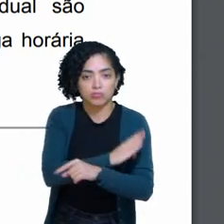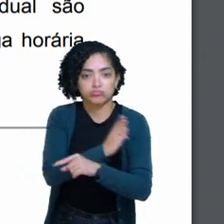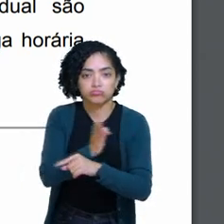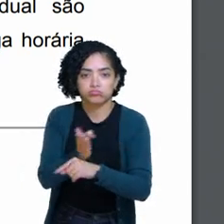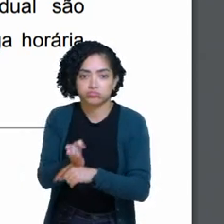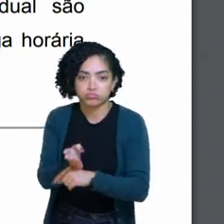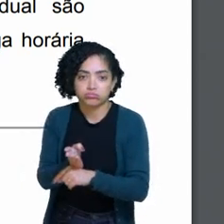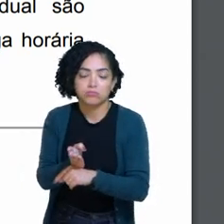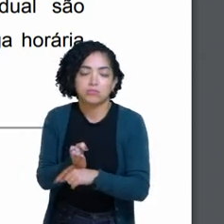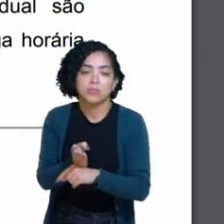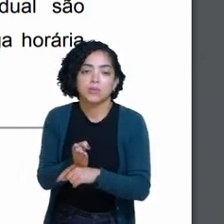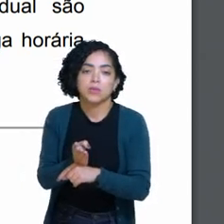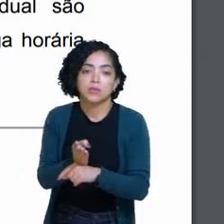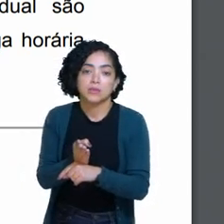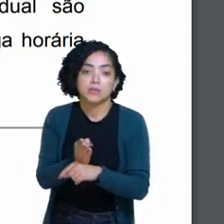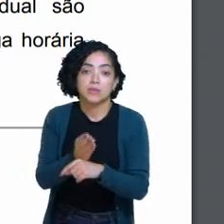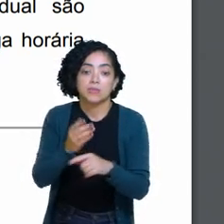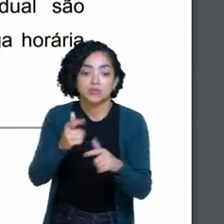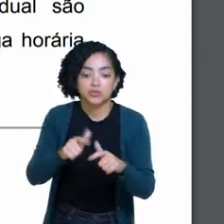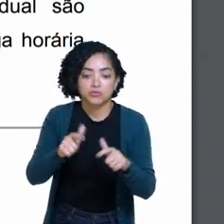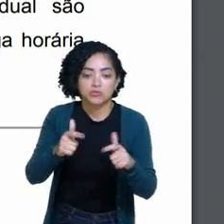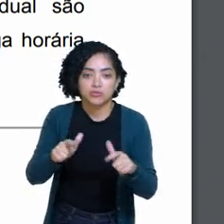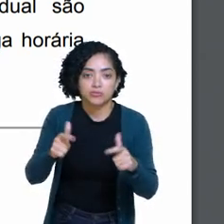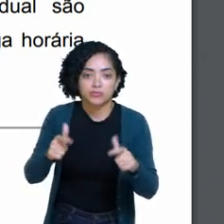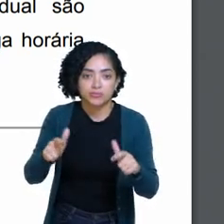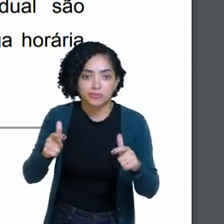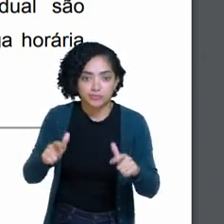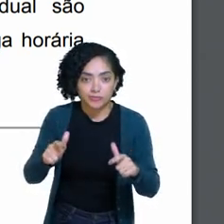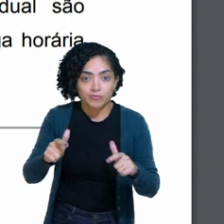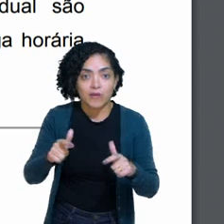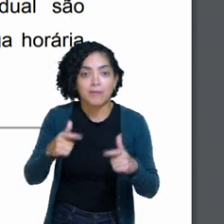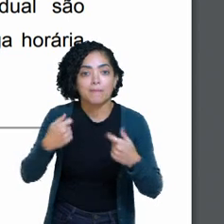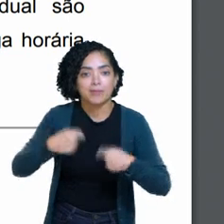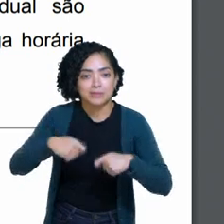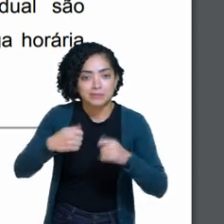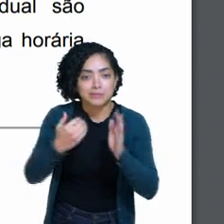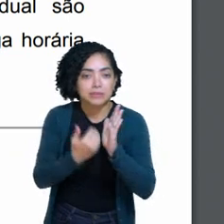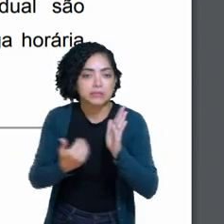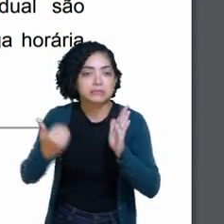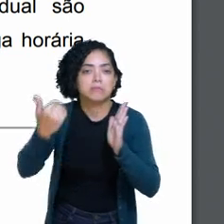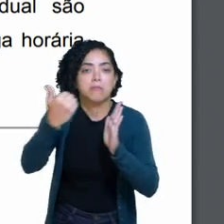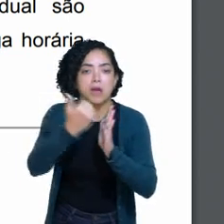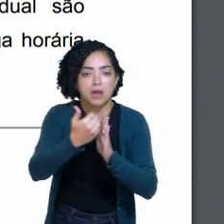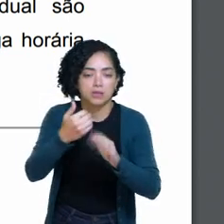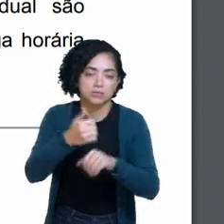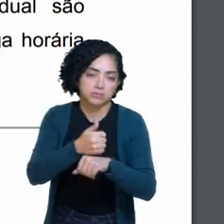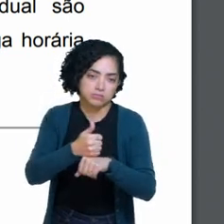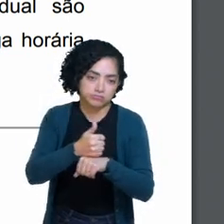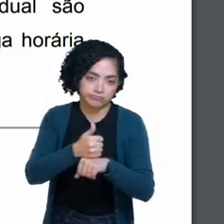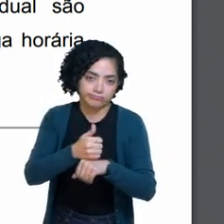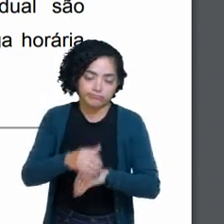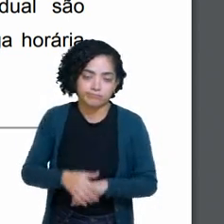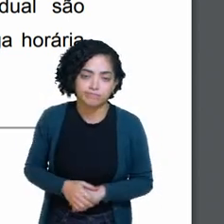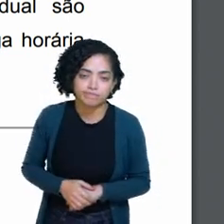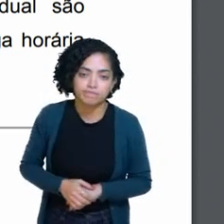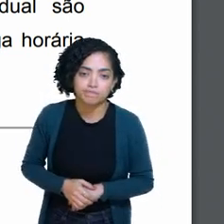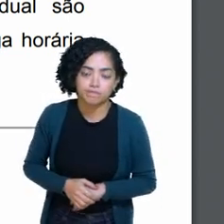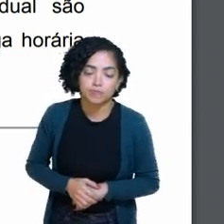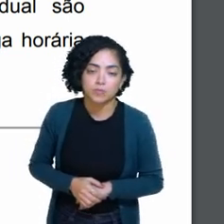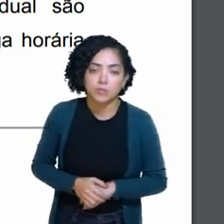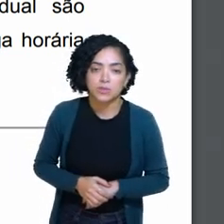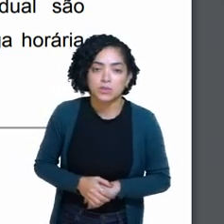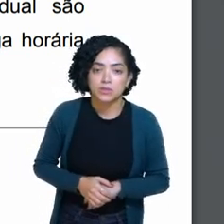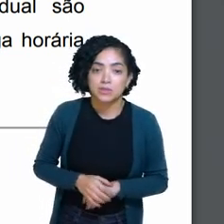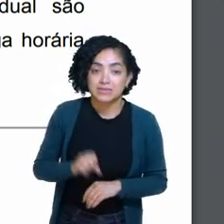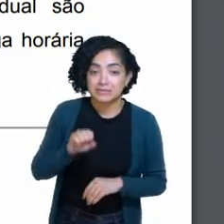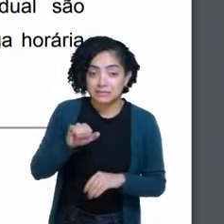medida que essa oferta aumenta demandará de mais profissionais se o cenário era